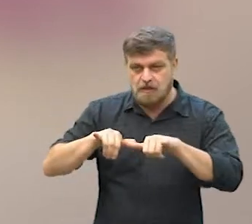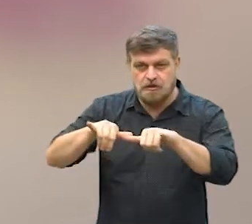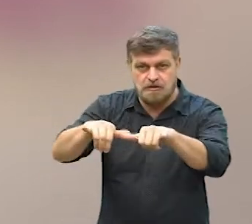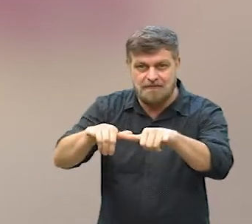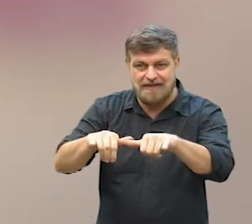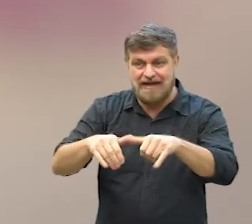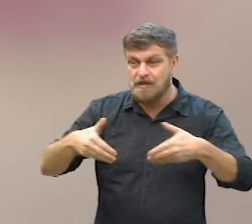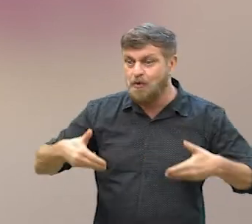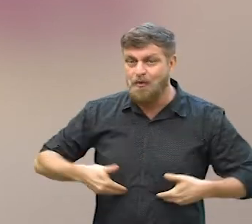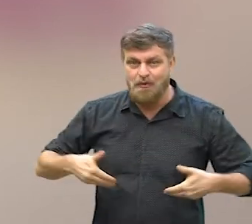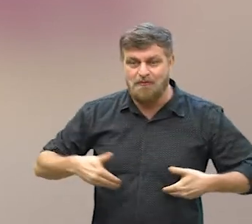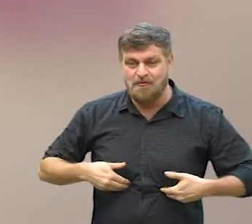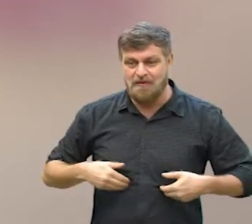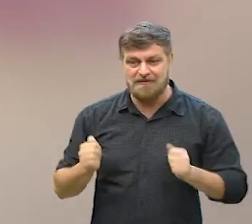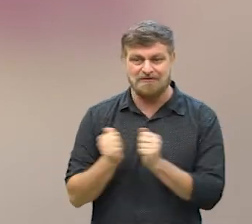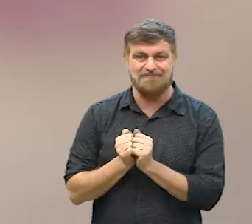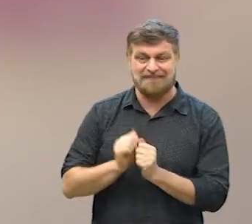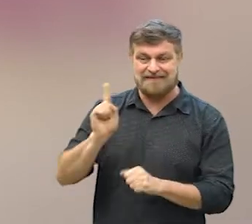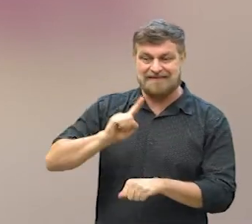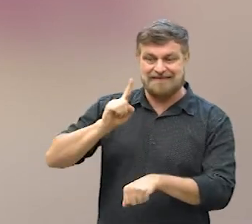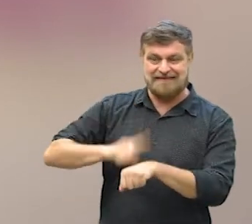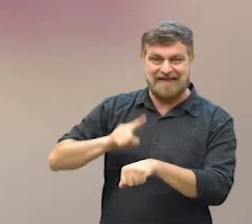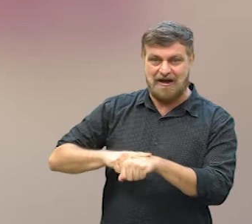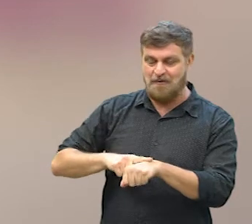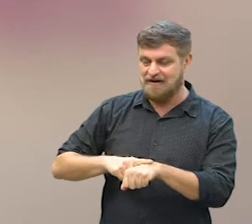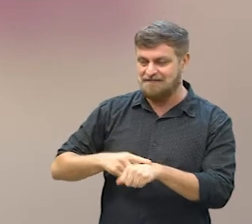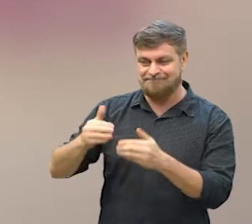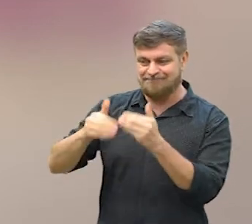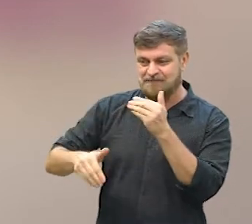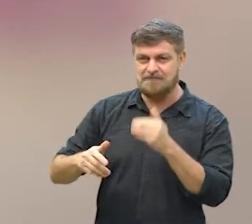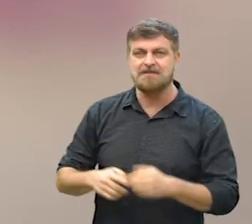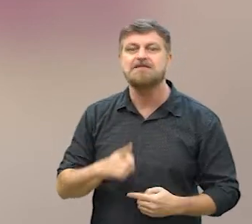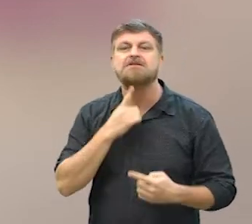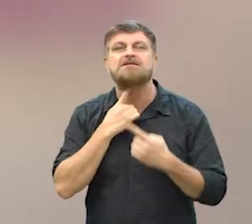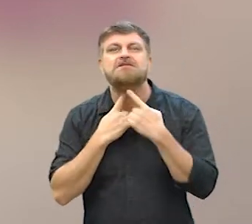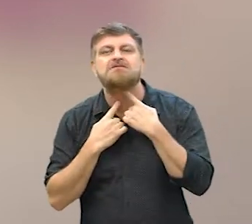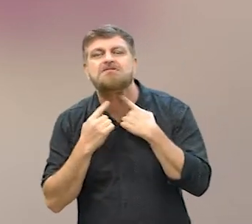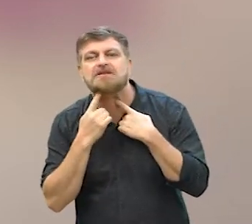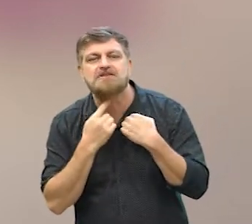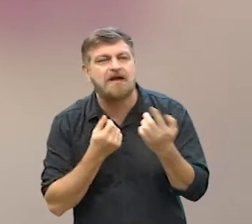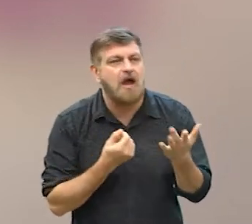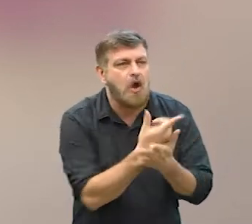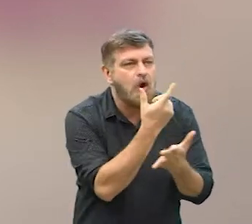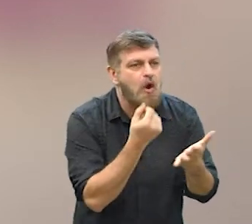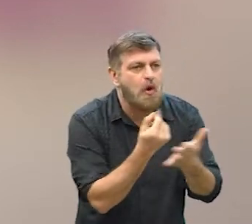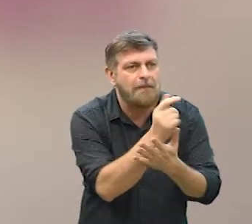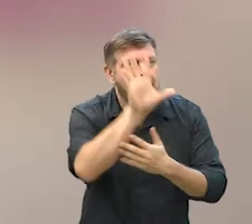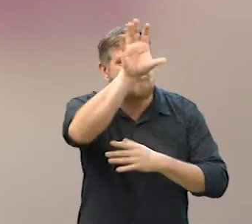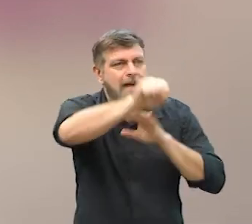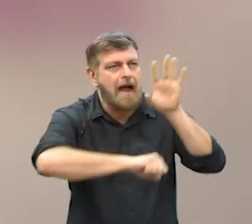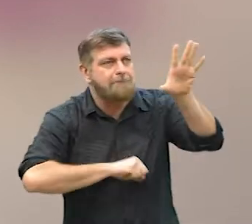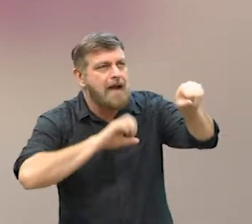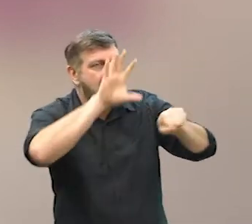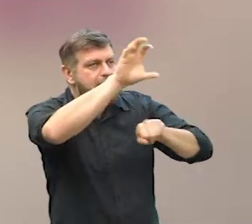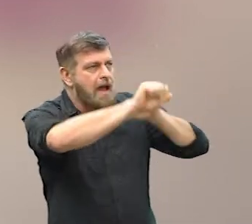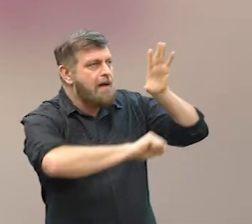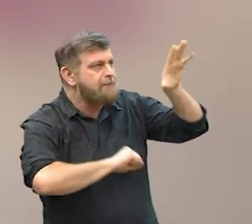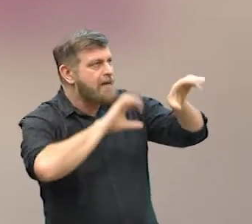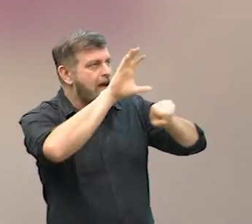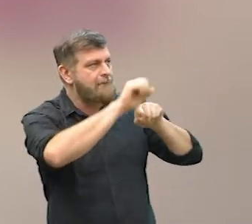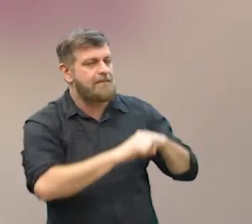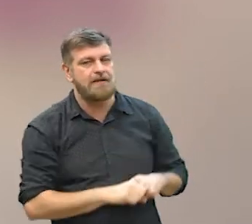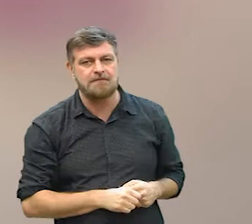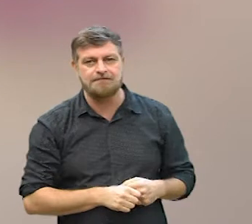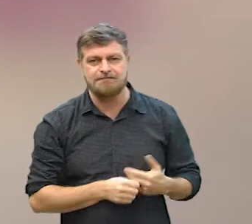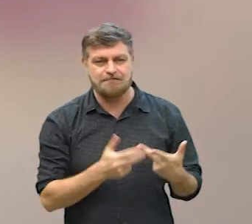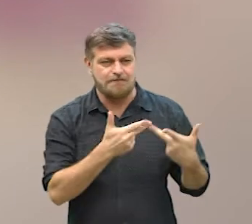no supermercado, tenta não ir com fome, porque a fome sugere, sim, uma vontade. E aí você acaba indo em gôndolas ali,